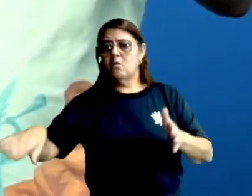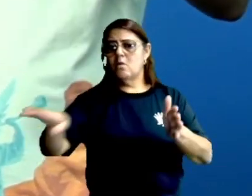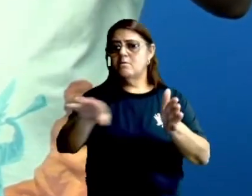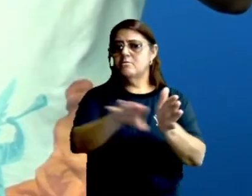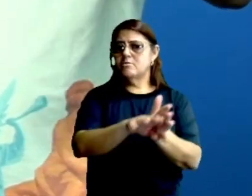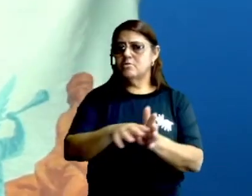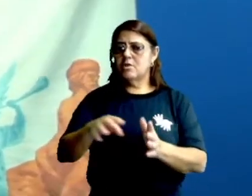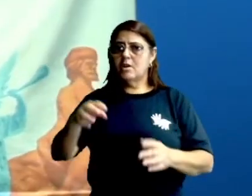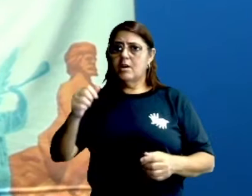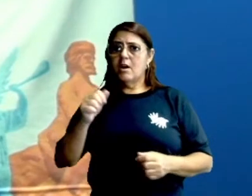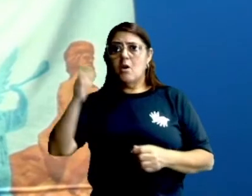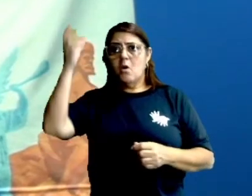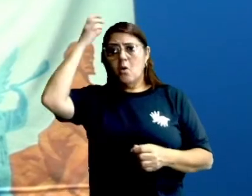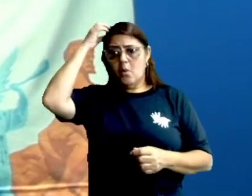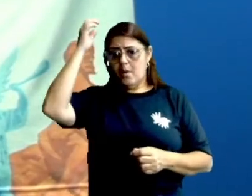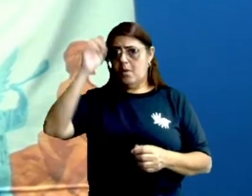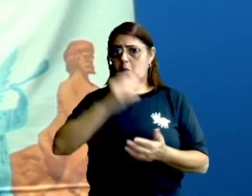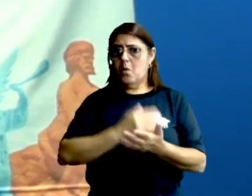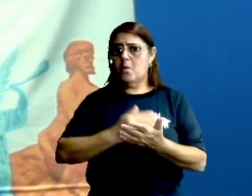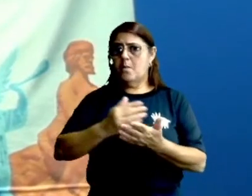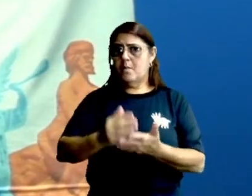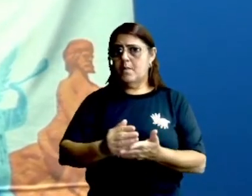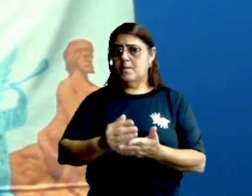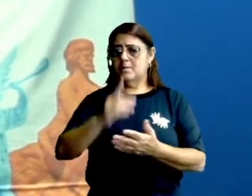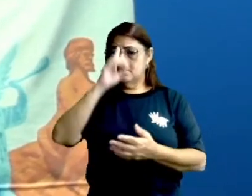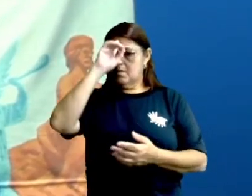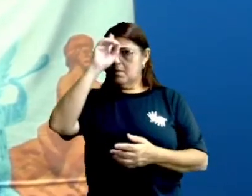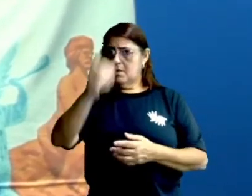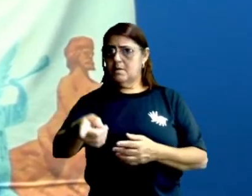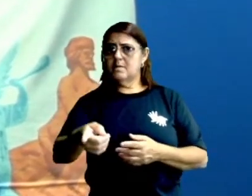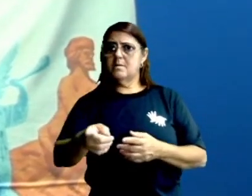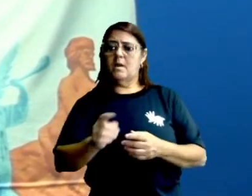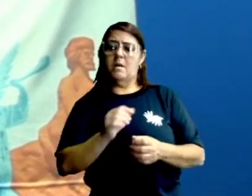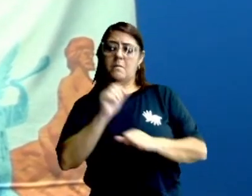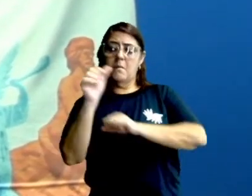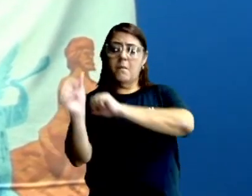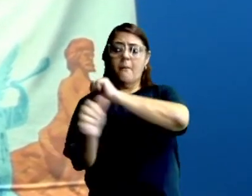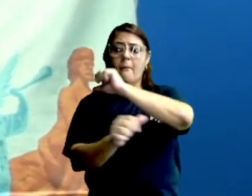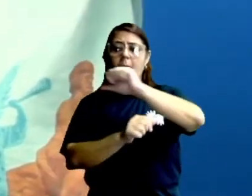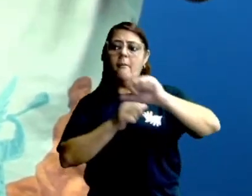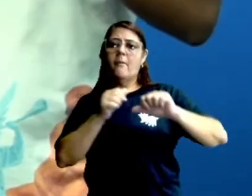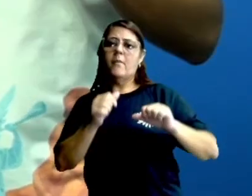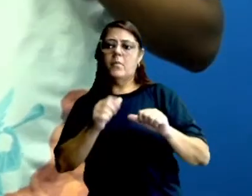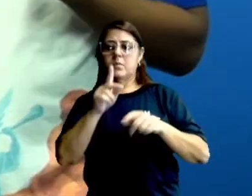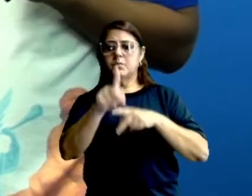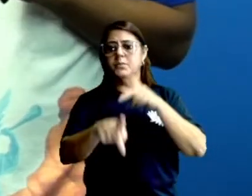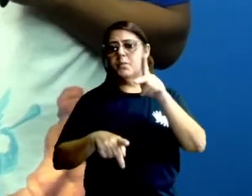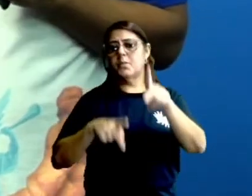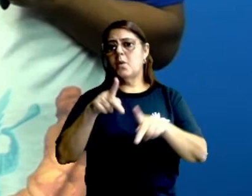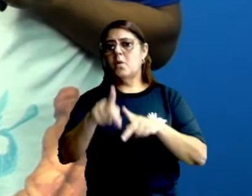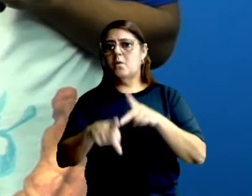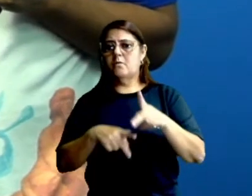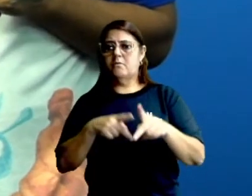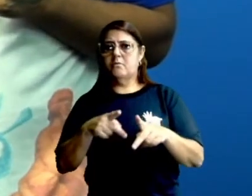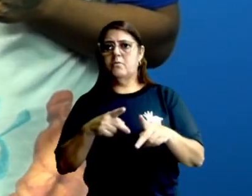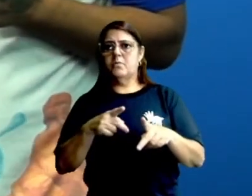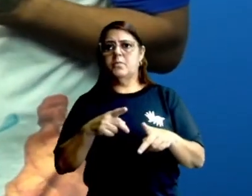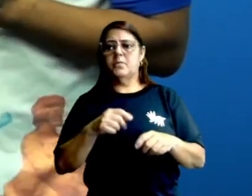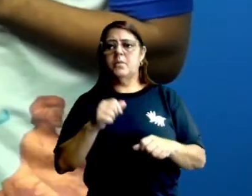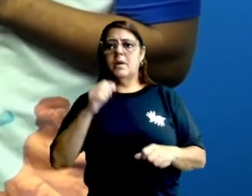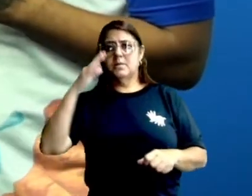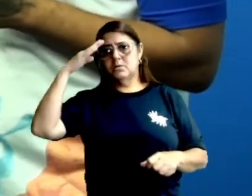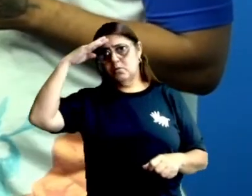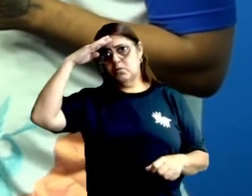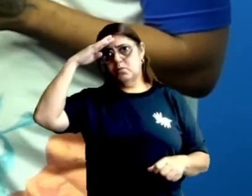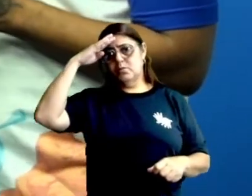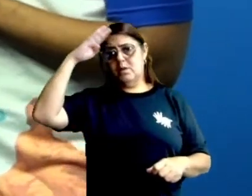esses reinos, eles passam a ser comandados por esses povos, né? Eles passam a ser comandados por esses povos por conta da força bélica, da força